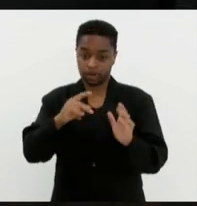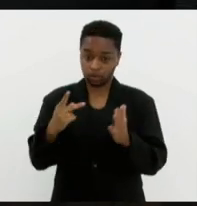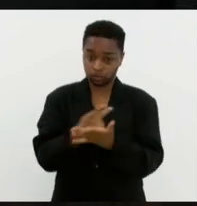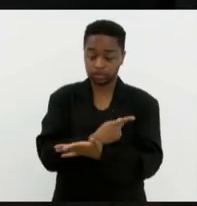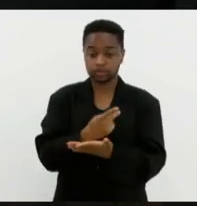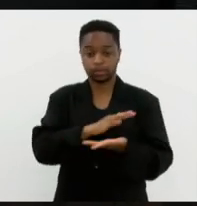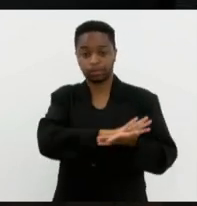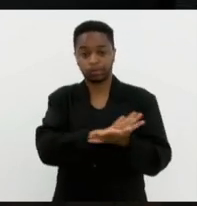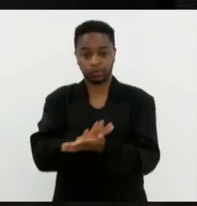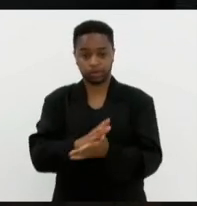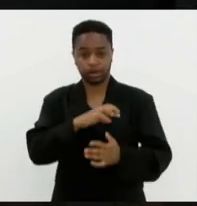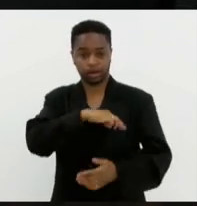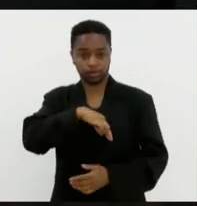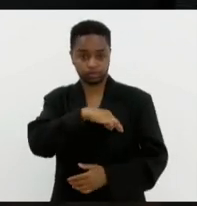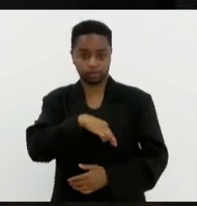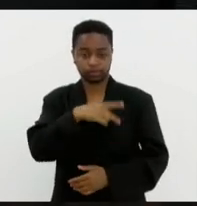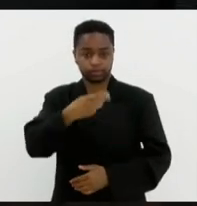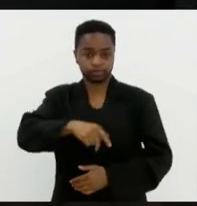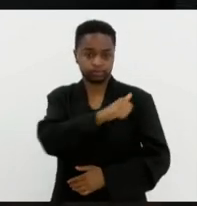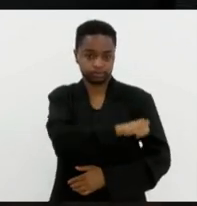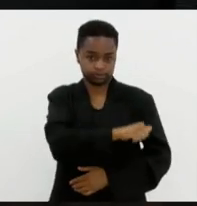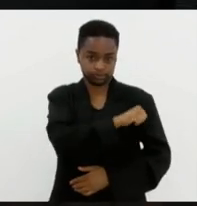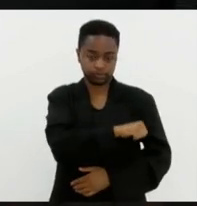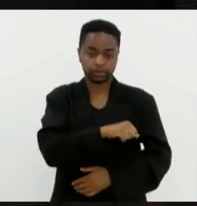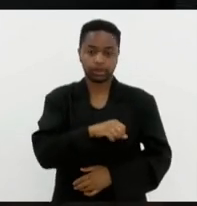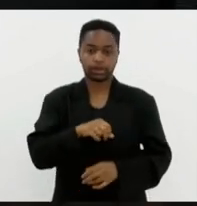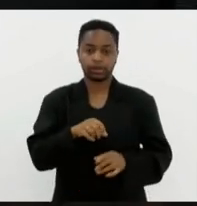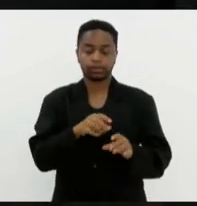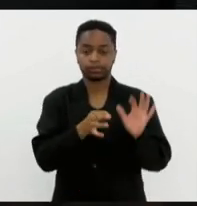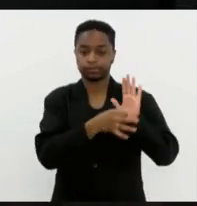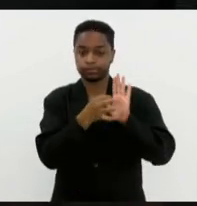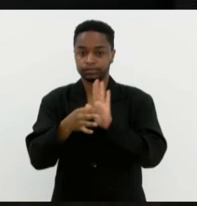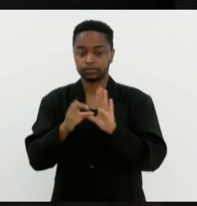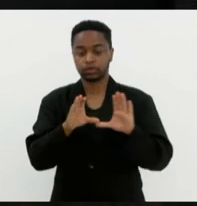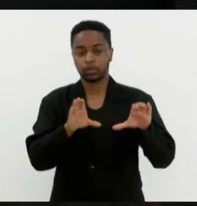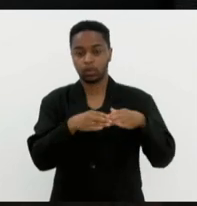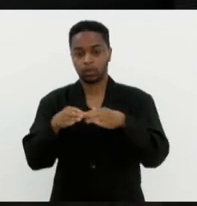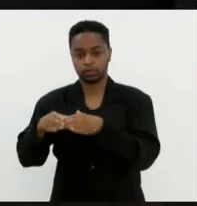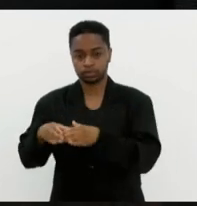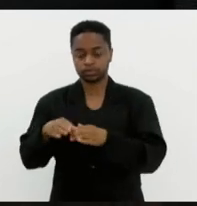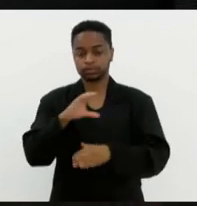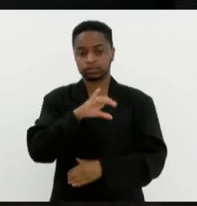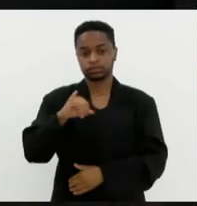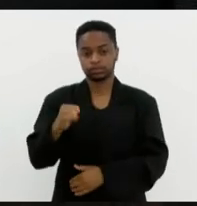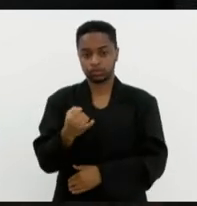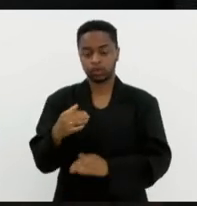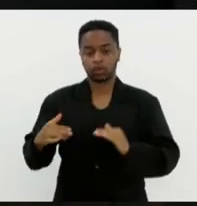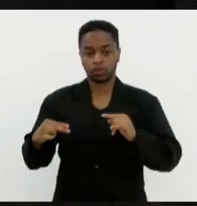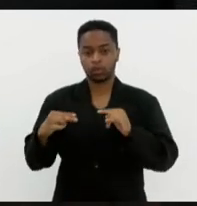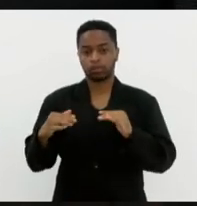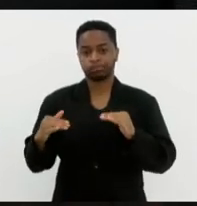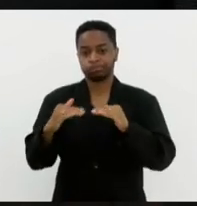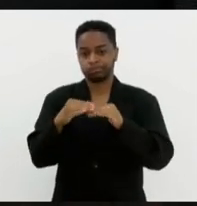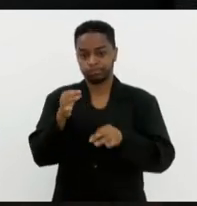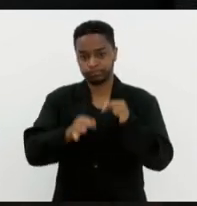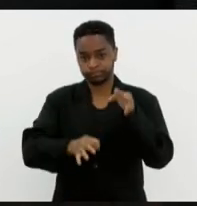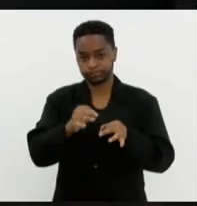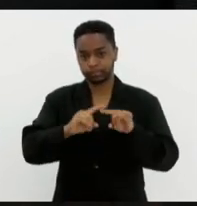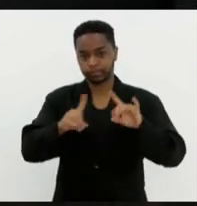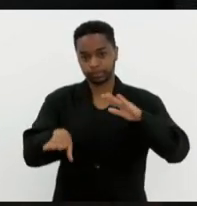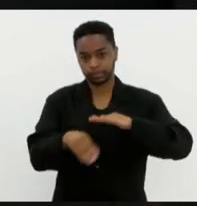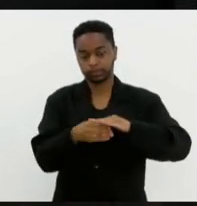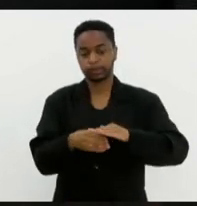na forma que menciona. Pareceres das comissões Constituição e Justiça pela juridicidade com emenda, de combate